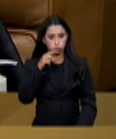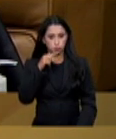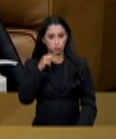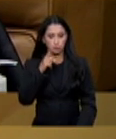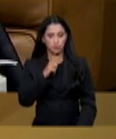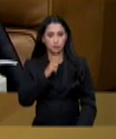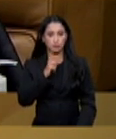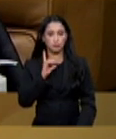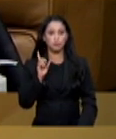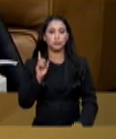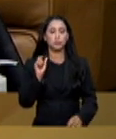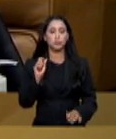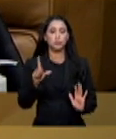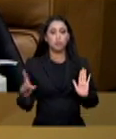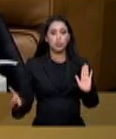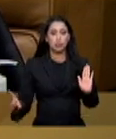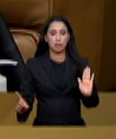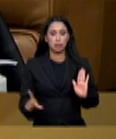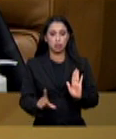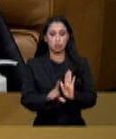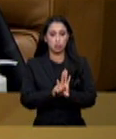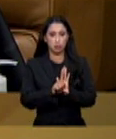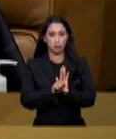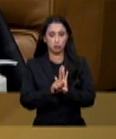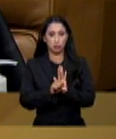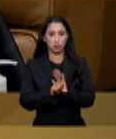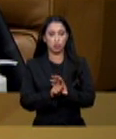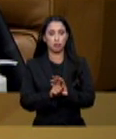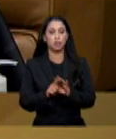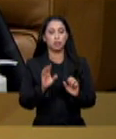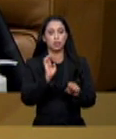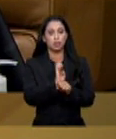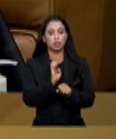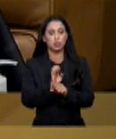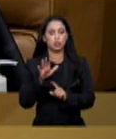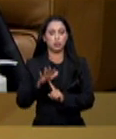Mendes, levou a efeito desta lei do Estado do Paraná, Lei